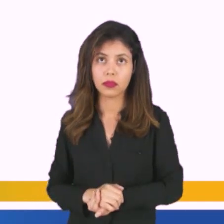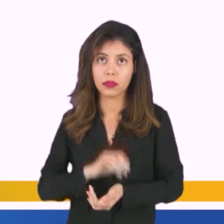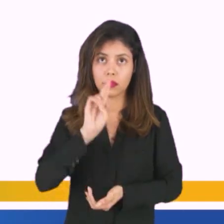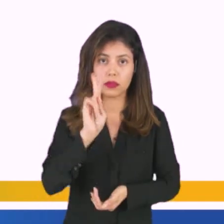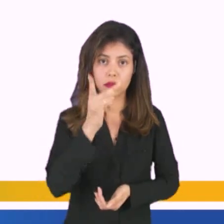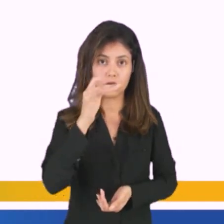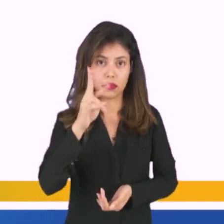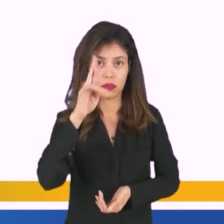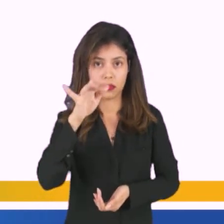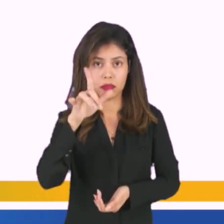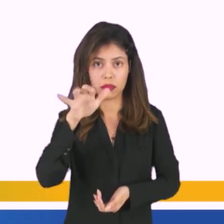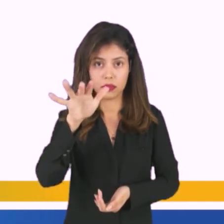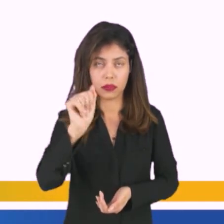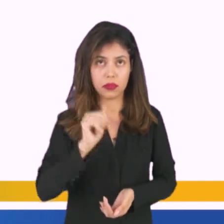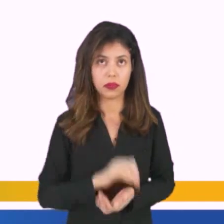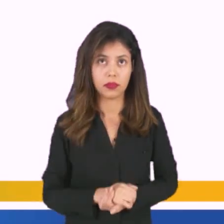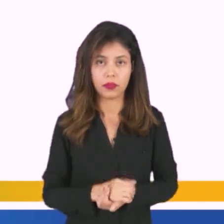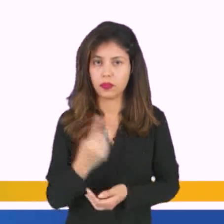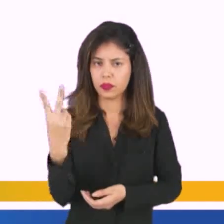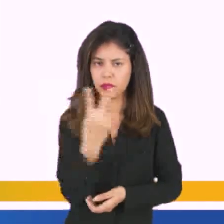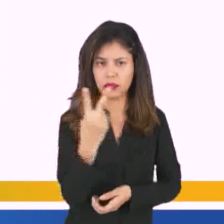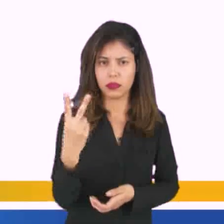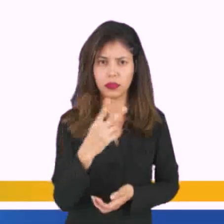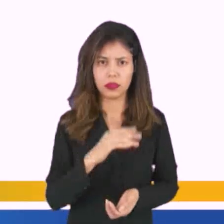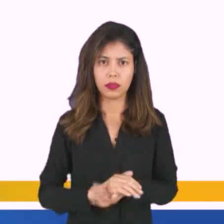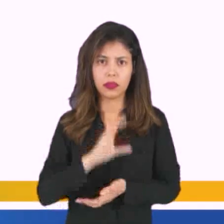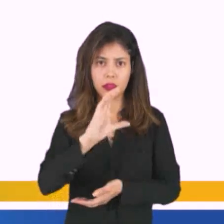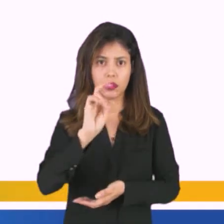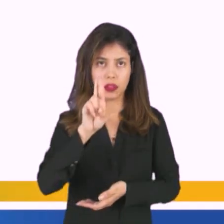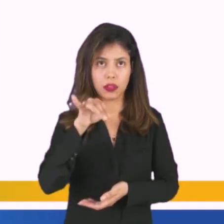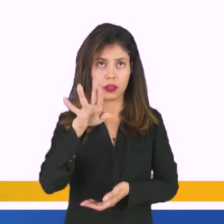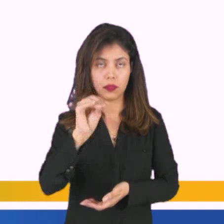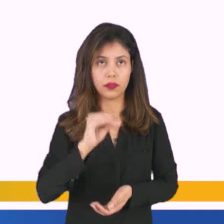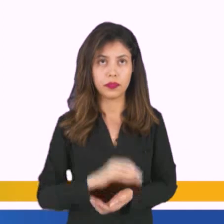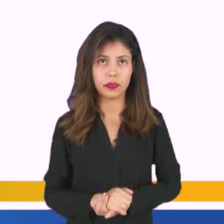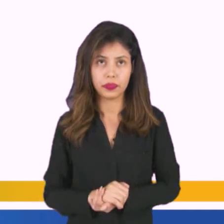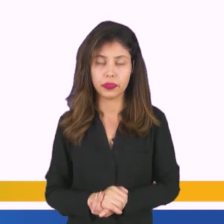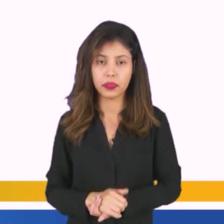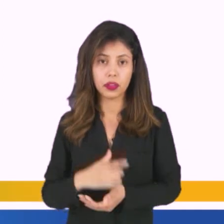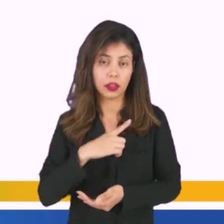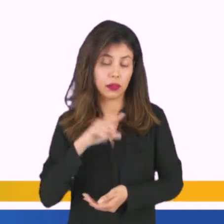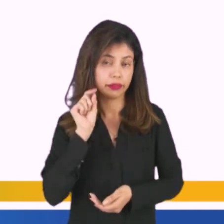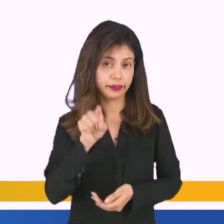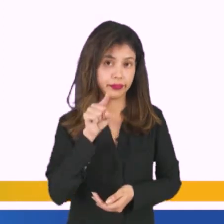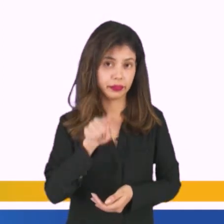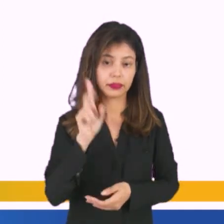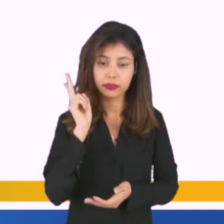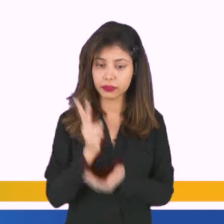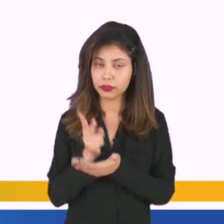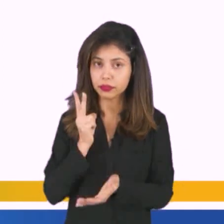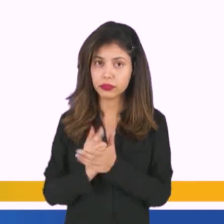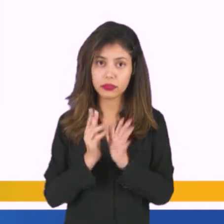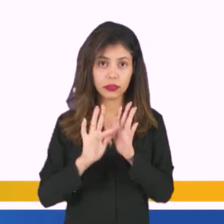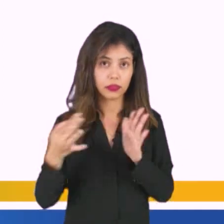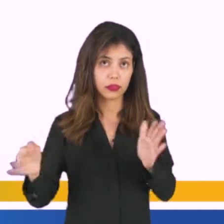Ela não está entre os dois carbonos, né? Então, nós temos aqui a mesma fórmula molecular, que é o